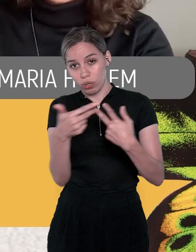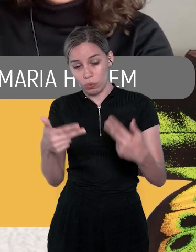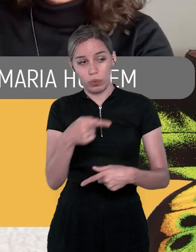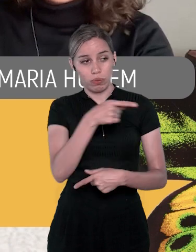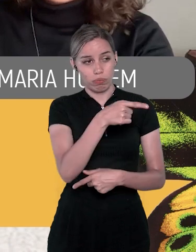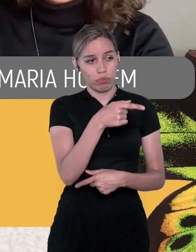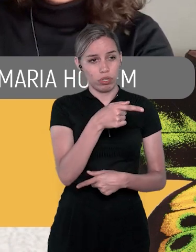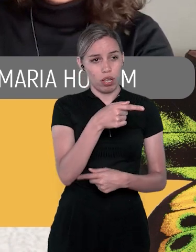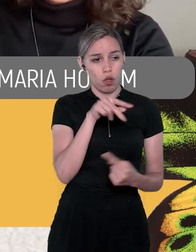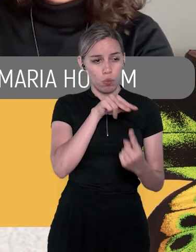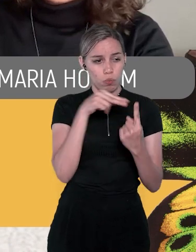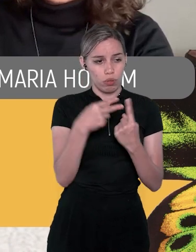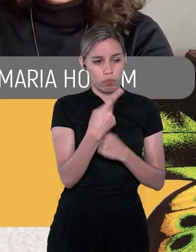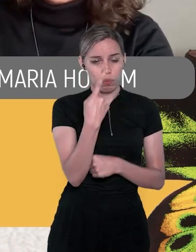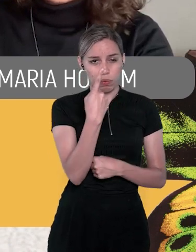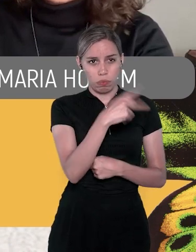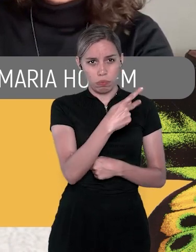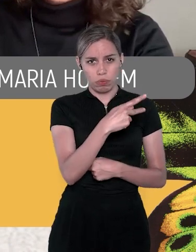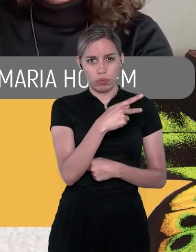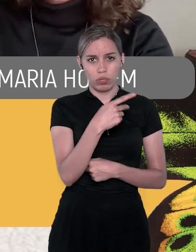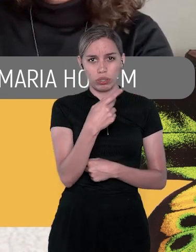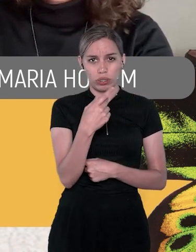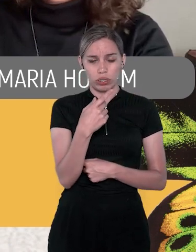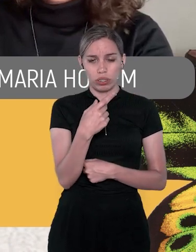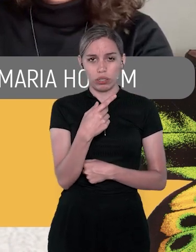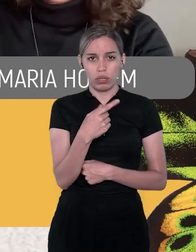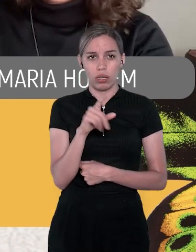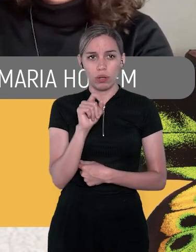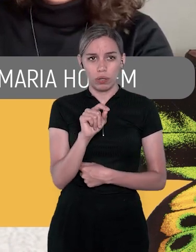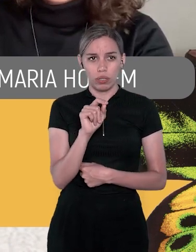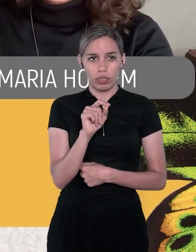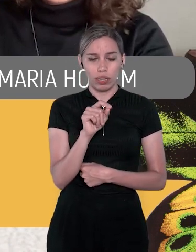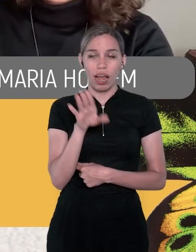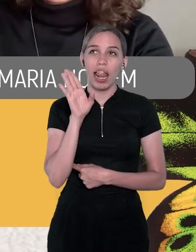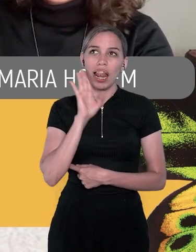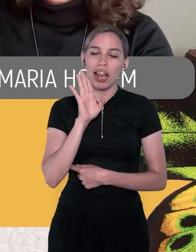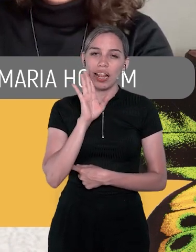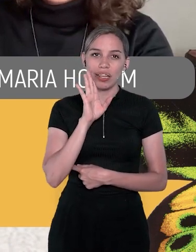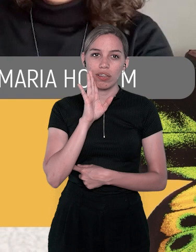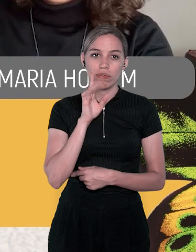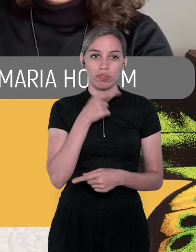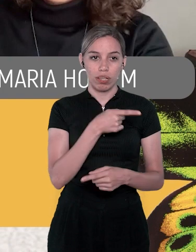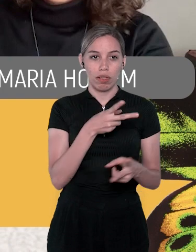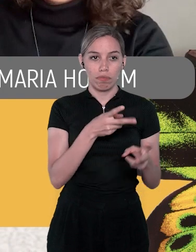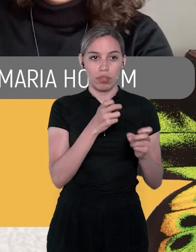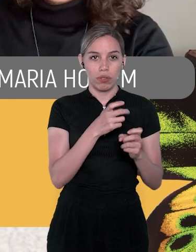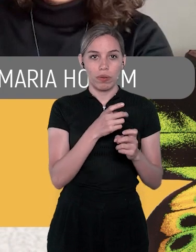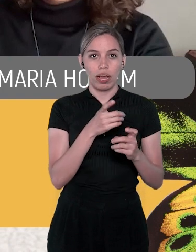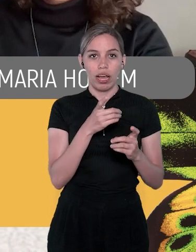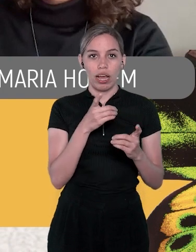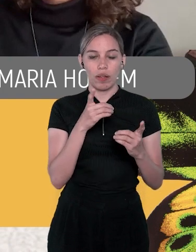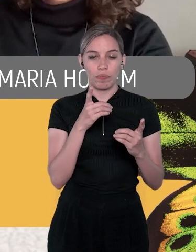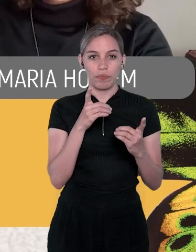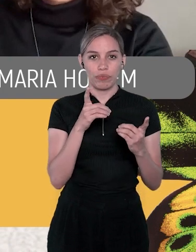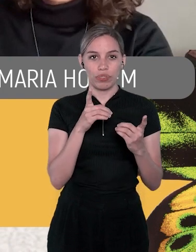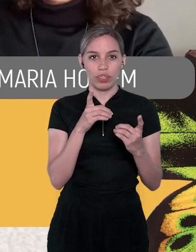muito perceptível da sua parte, muito legal, é que você percebeu a questão da